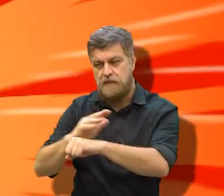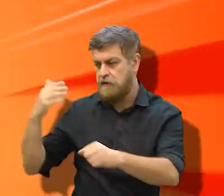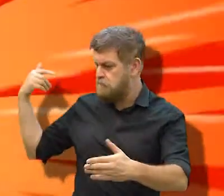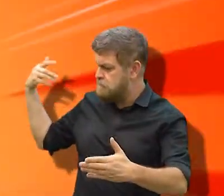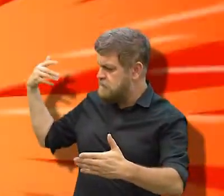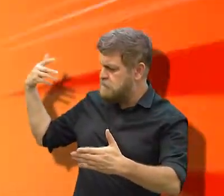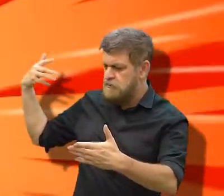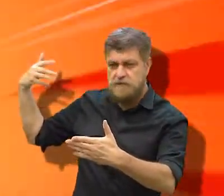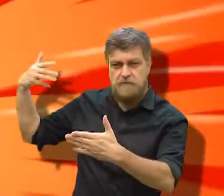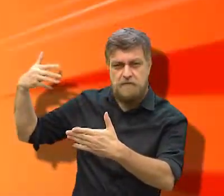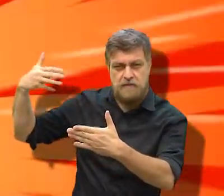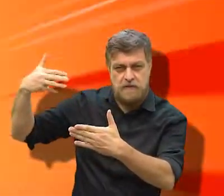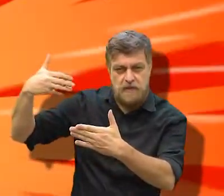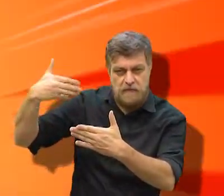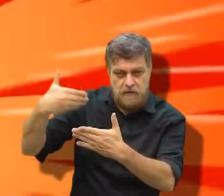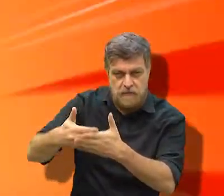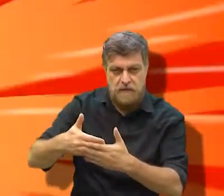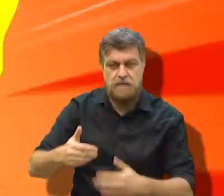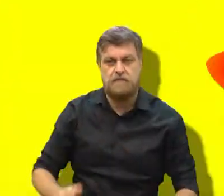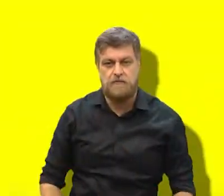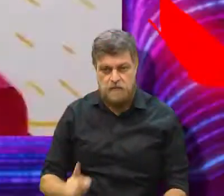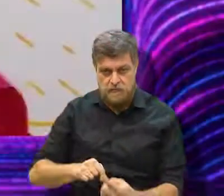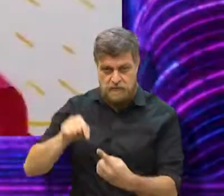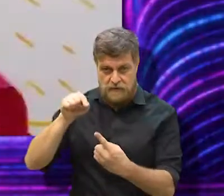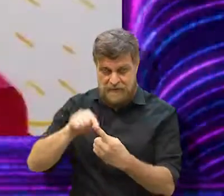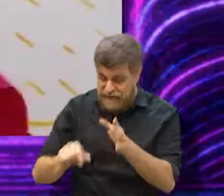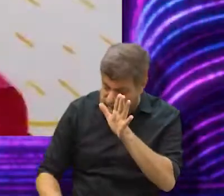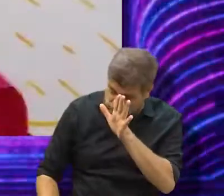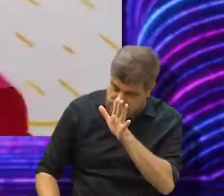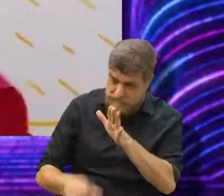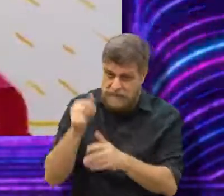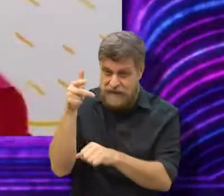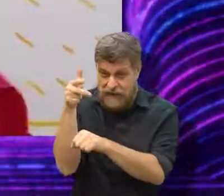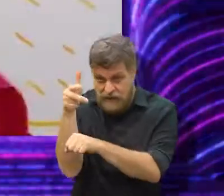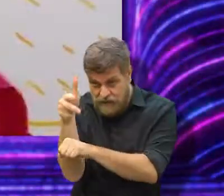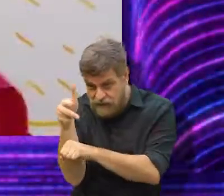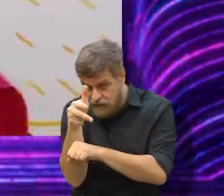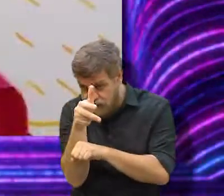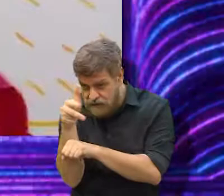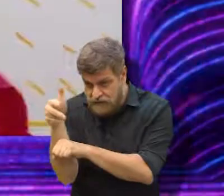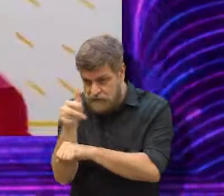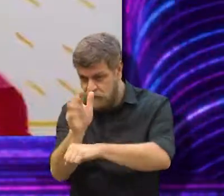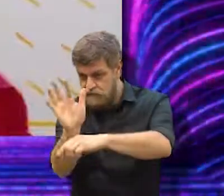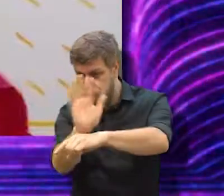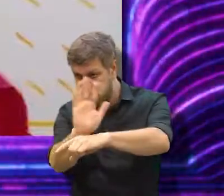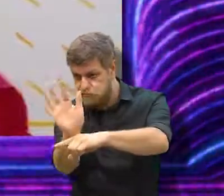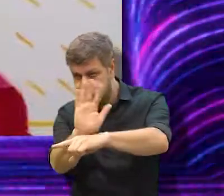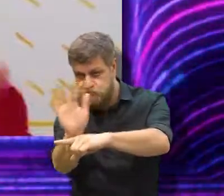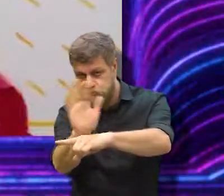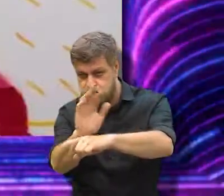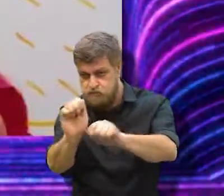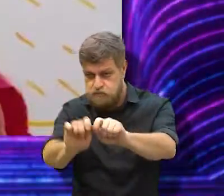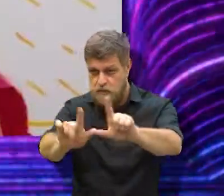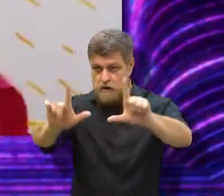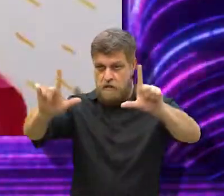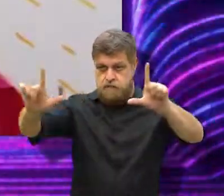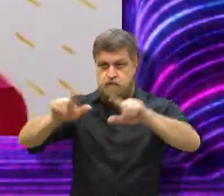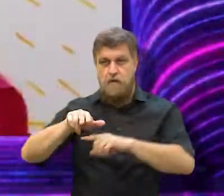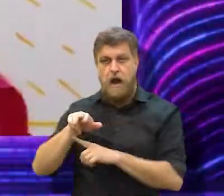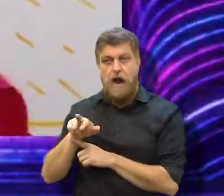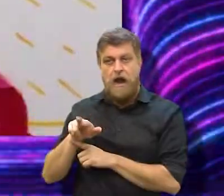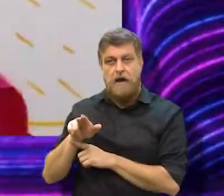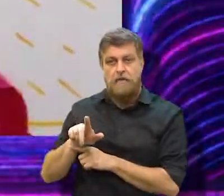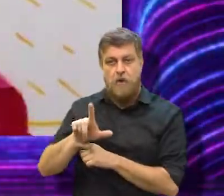cinema, a invenção do cinematógrafo, que foi a primeira câmera, os primeiros filmes dos irmãos